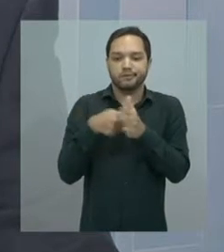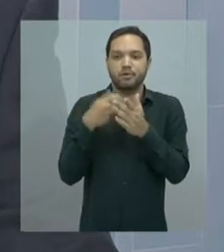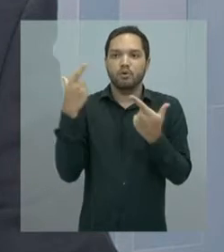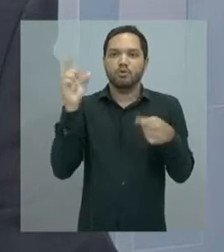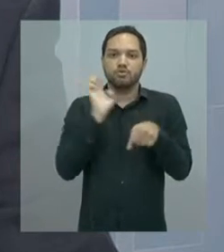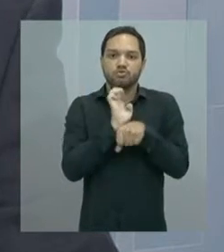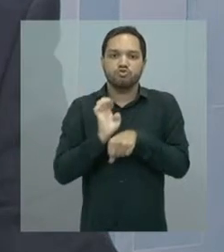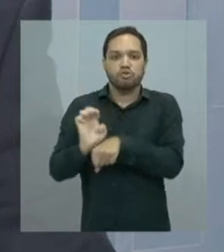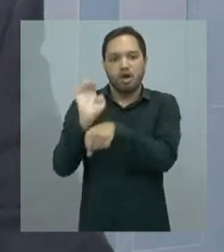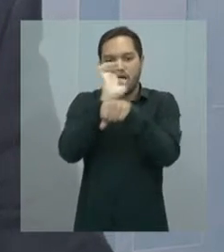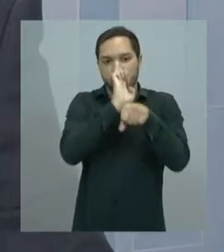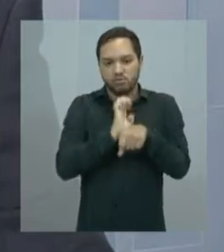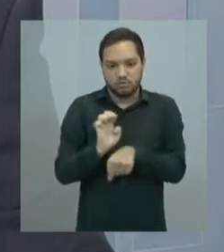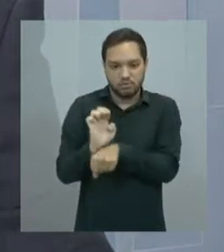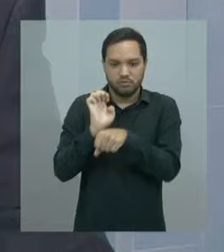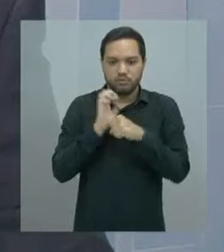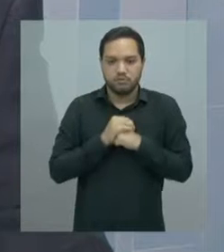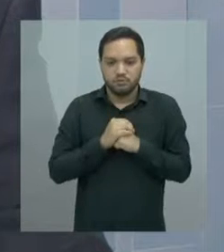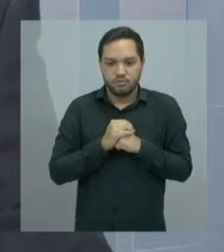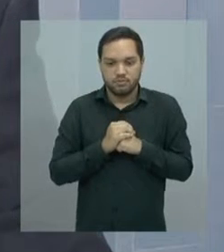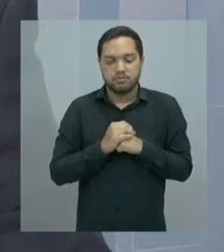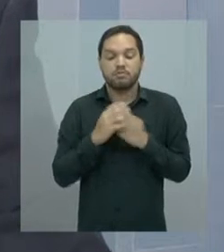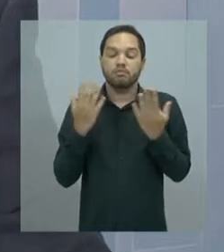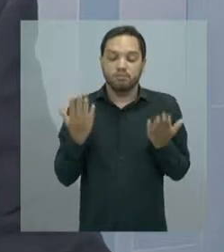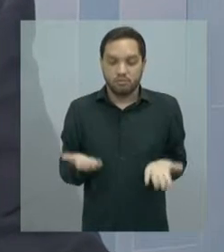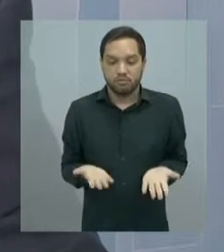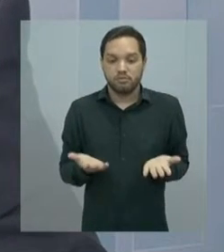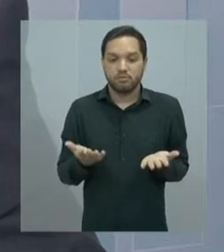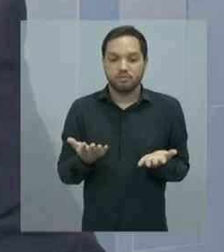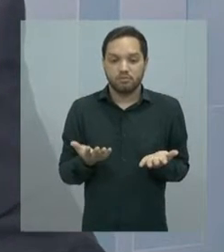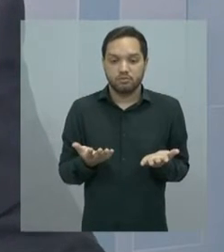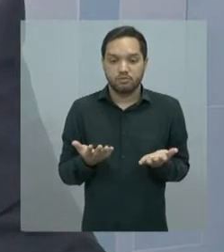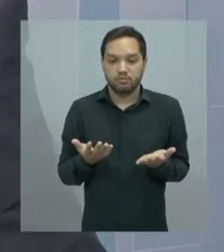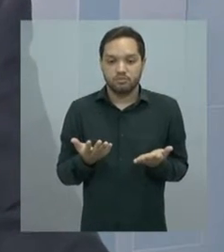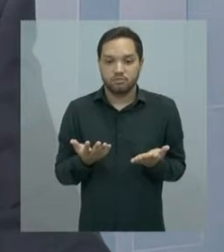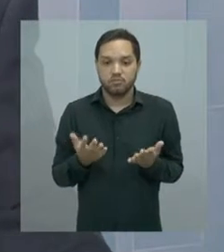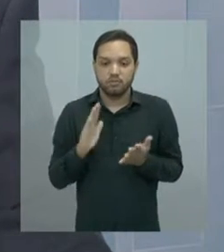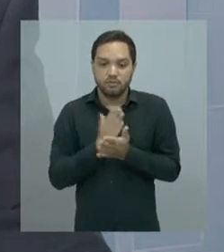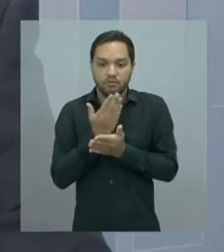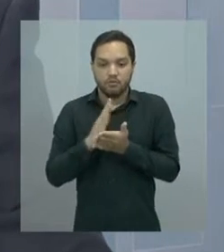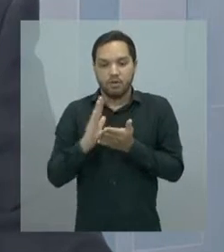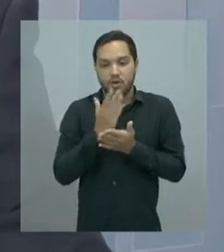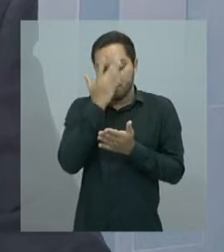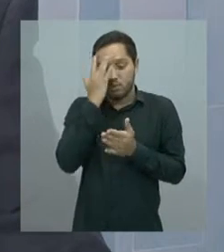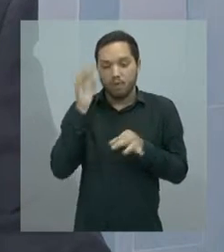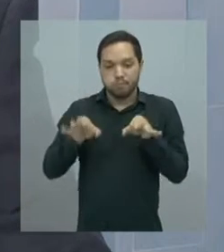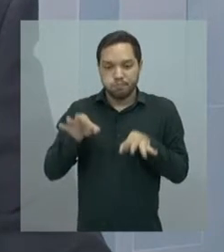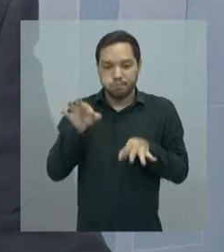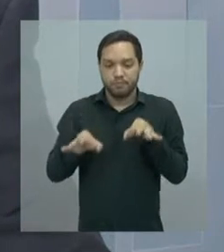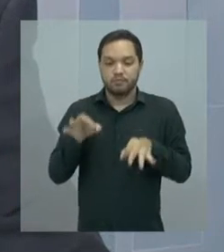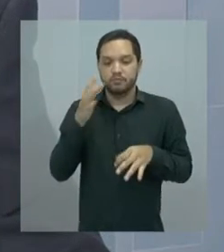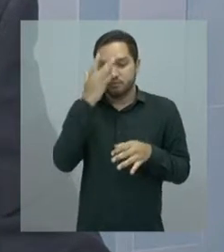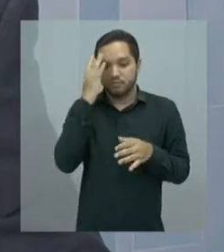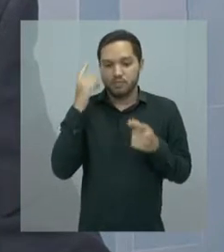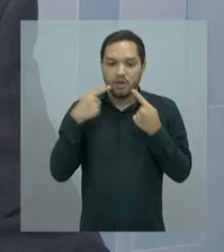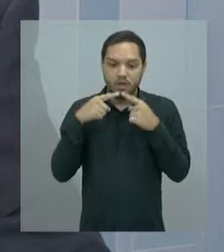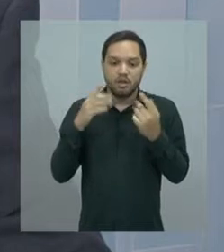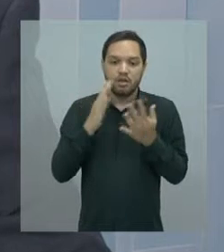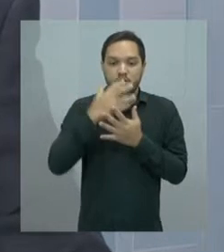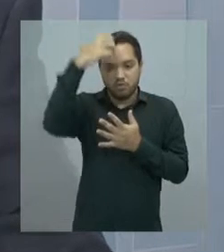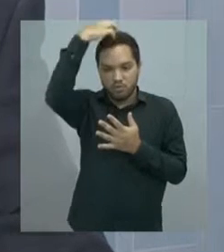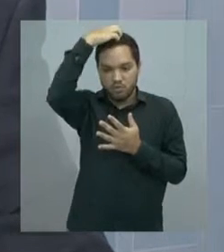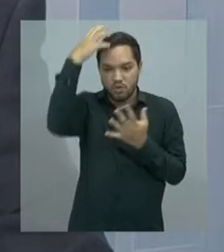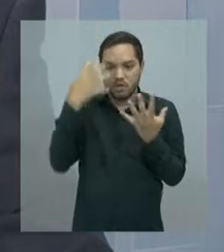estados. E essa contestação, na época, foi, segundo alguns relatos de alguns juristas, foi contestada e foi aceita pelo